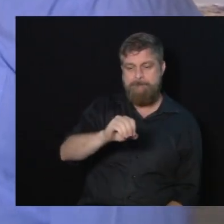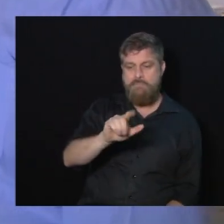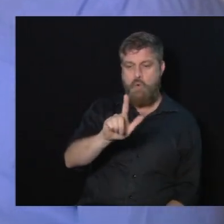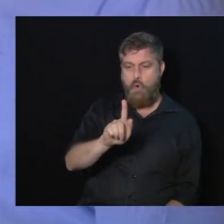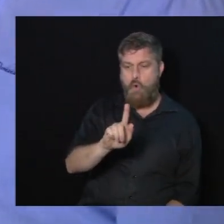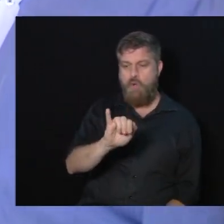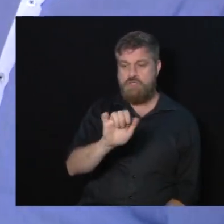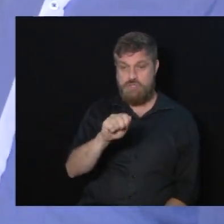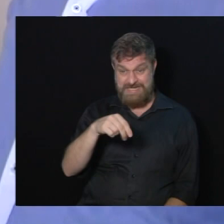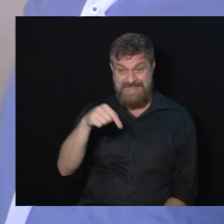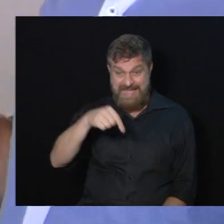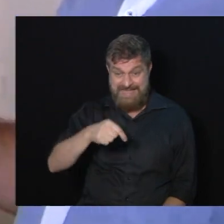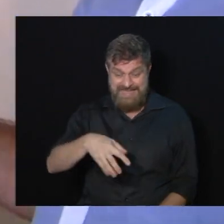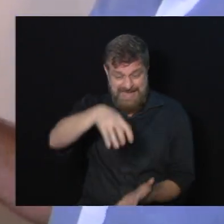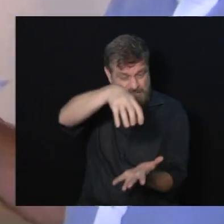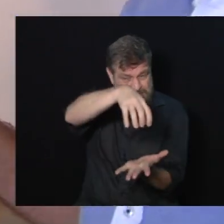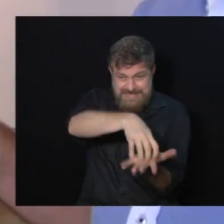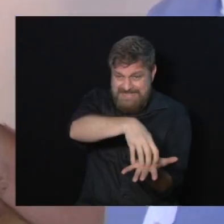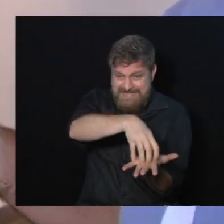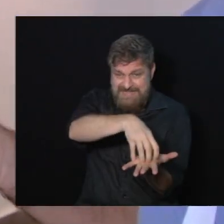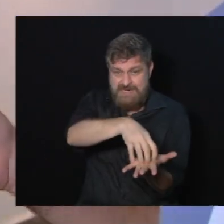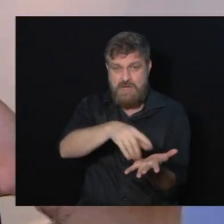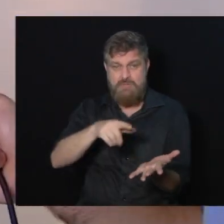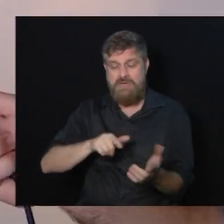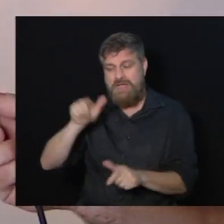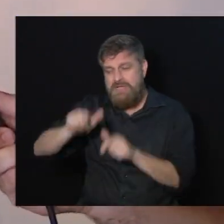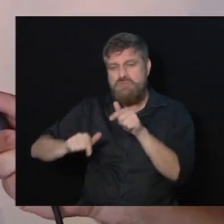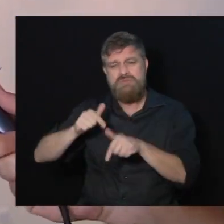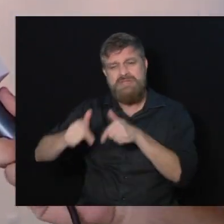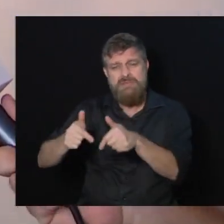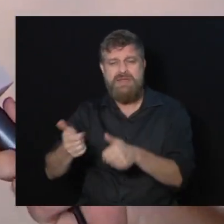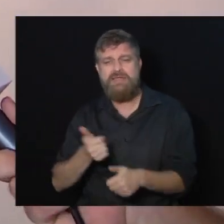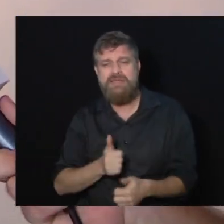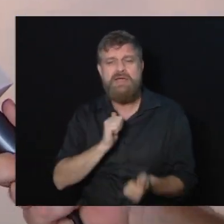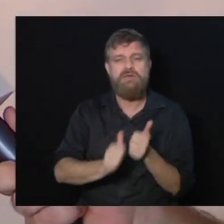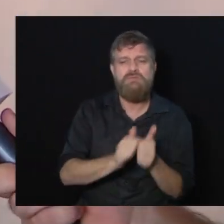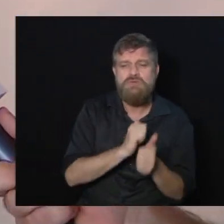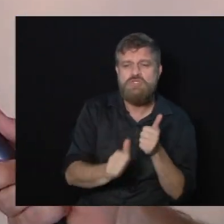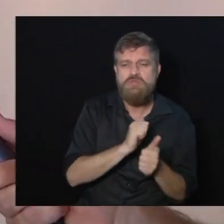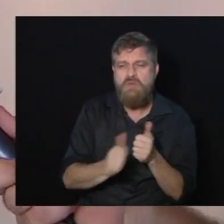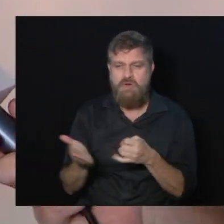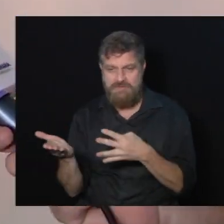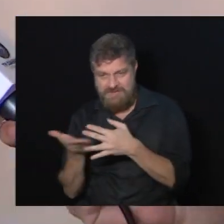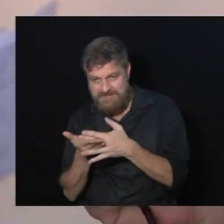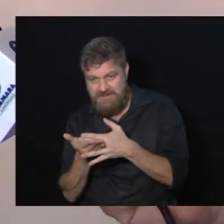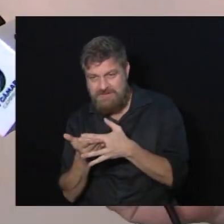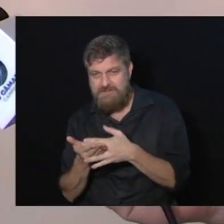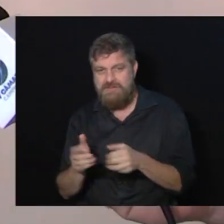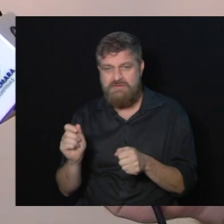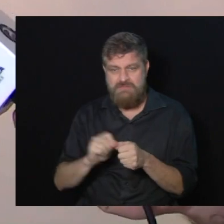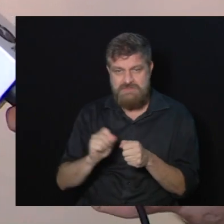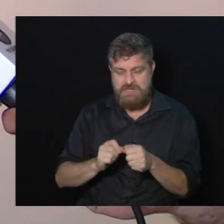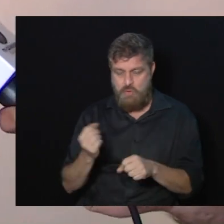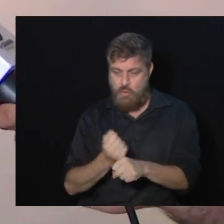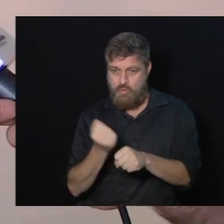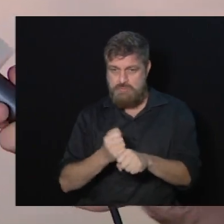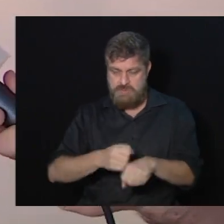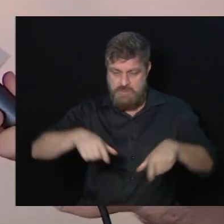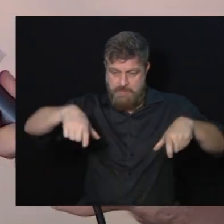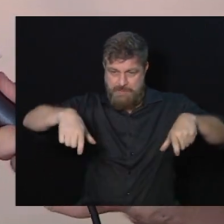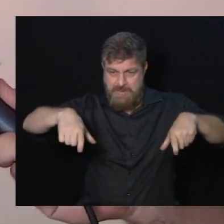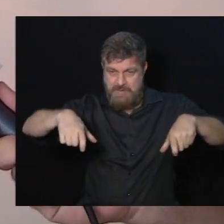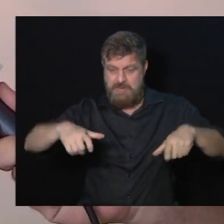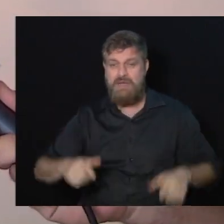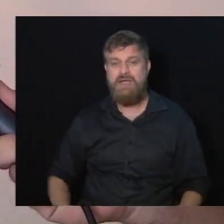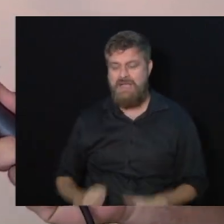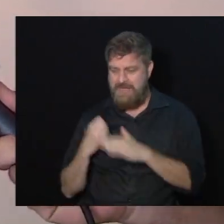era a prédio central da estação e os trabalhadores queriam bater uma bolinha no intervalo. E aí construíram o campo. Isso era muito comum no passado,